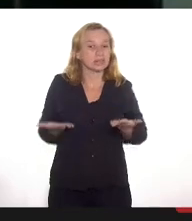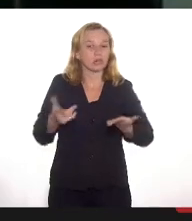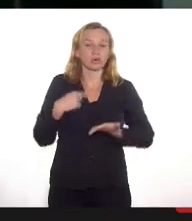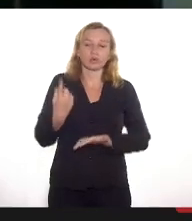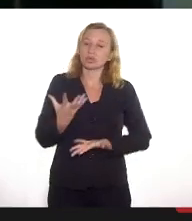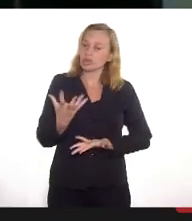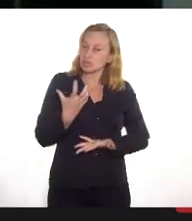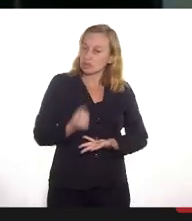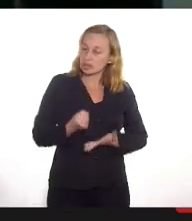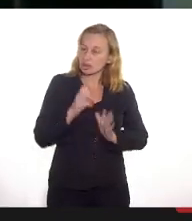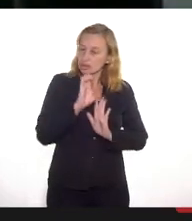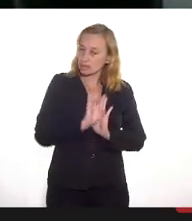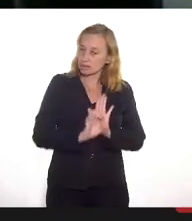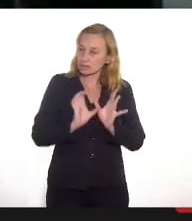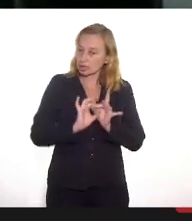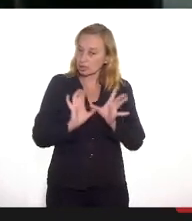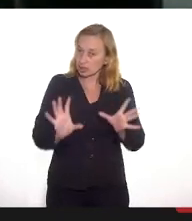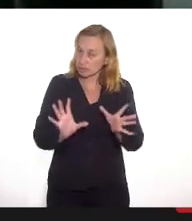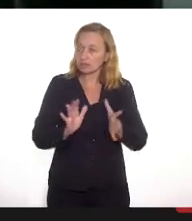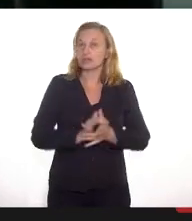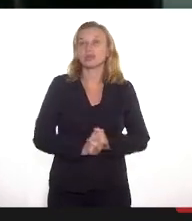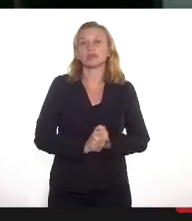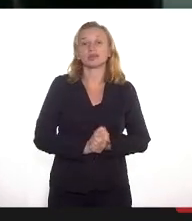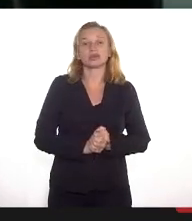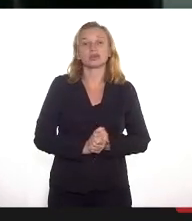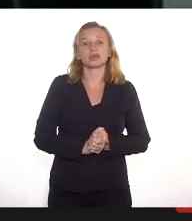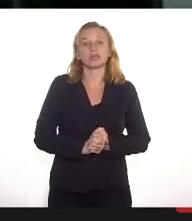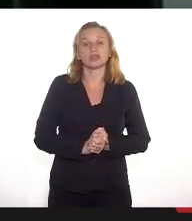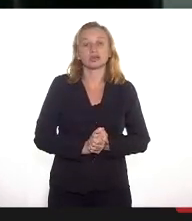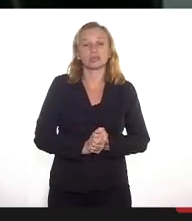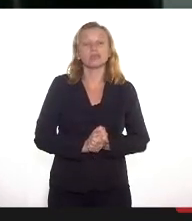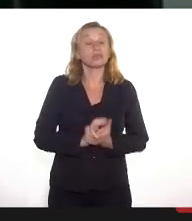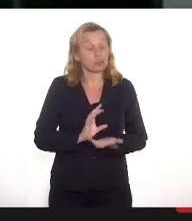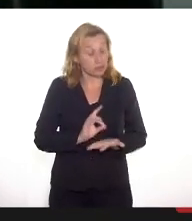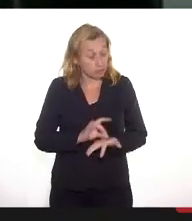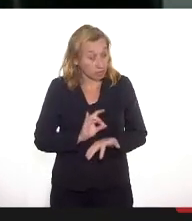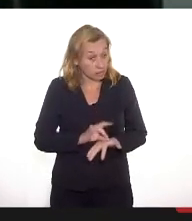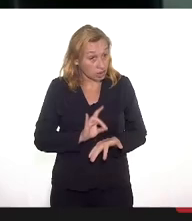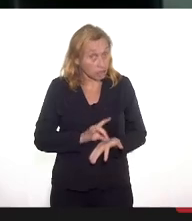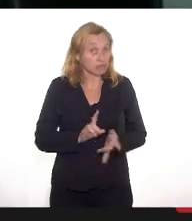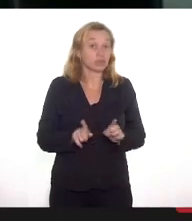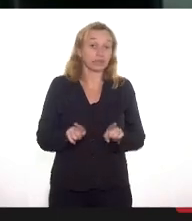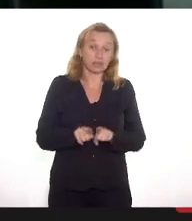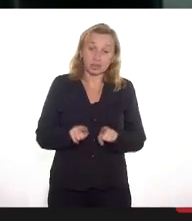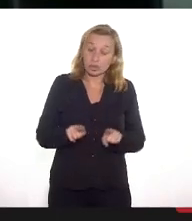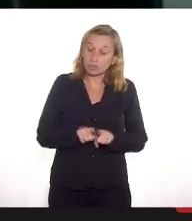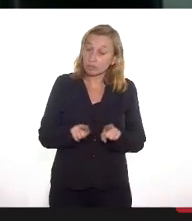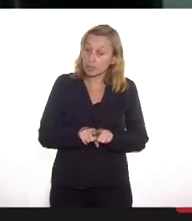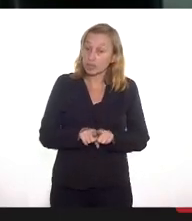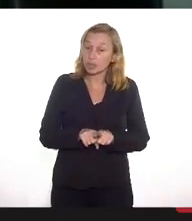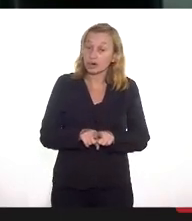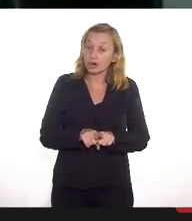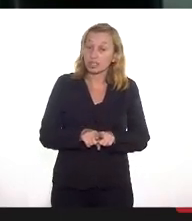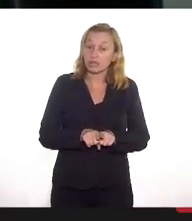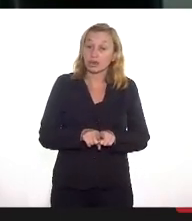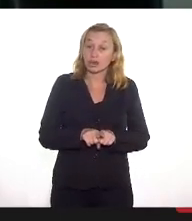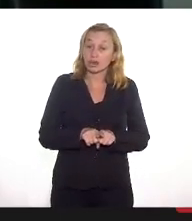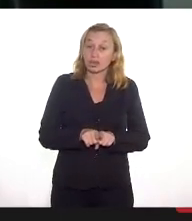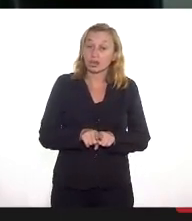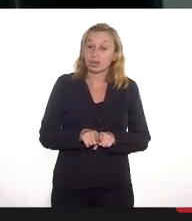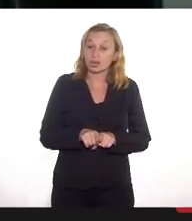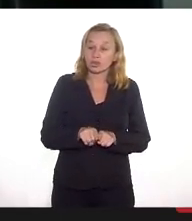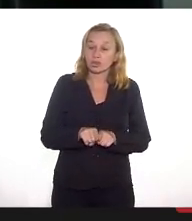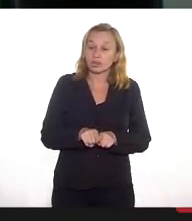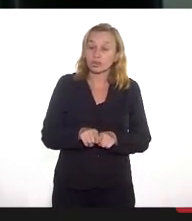a gente aceita em média de tornar o projeto autorizativo na verdade a gente também e esvazia o poder